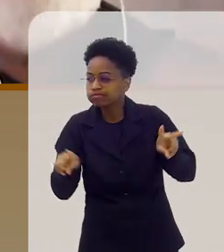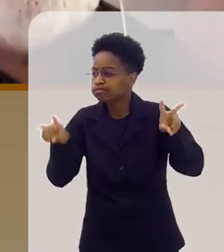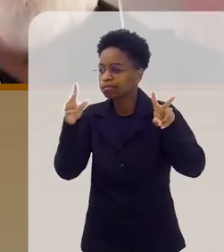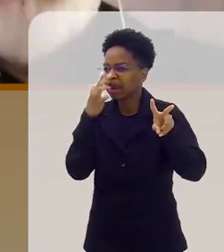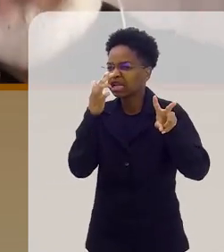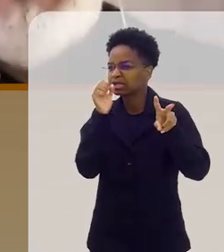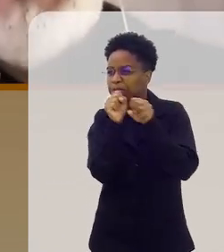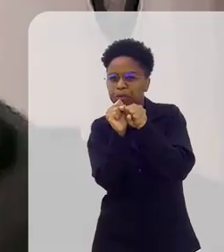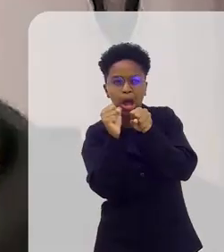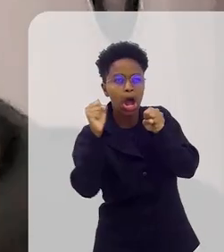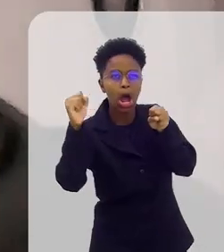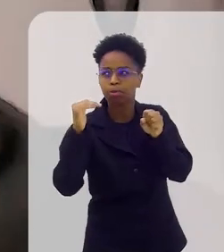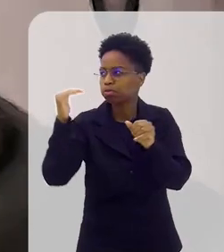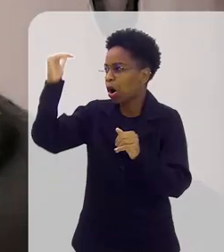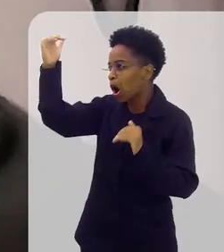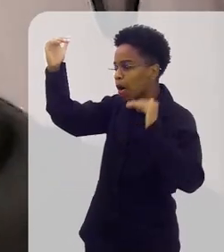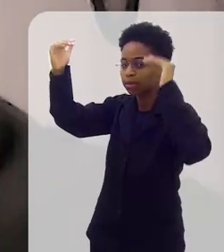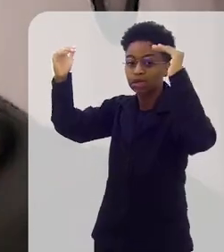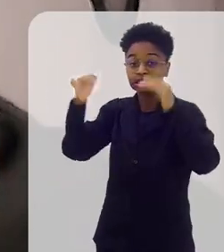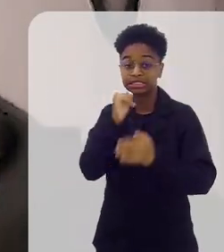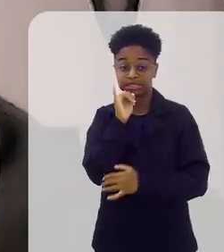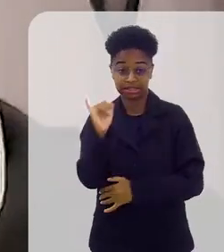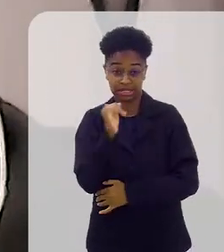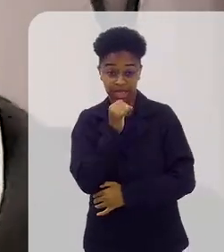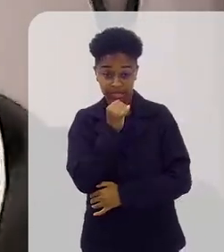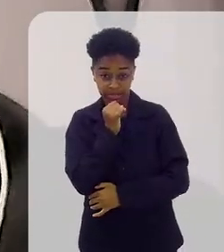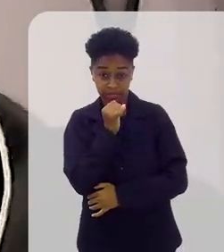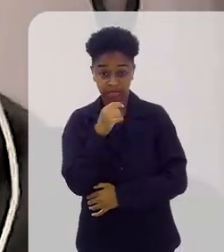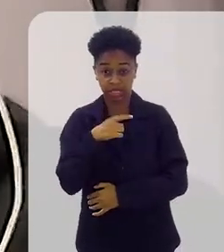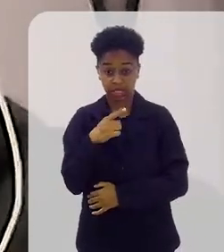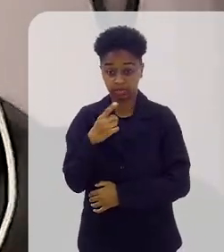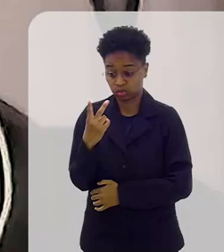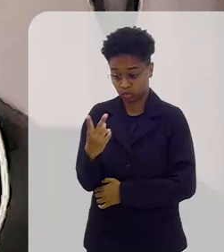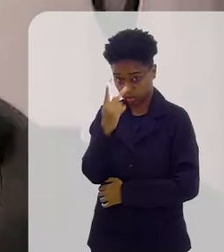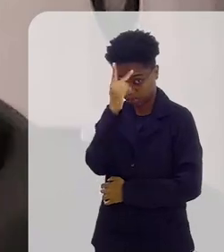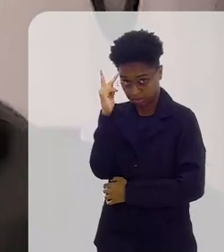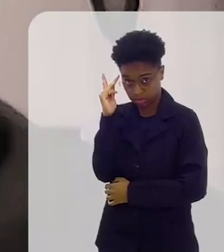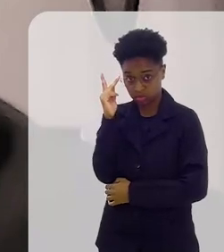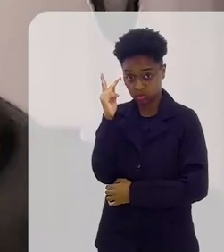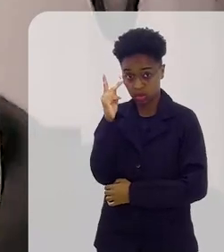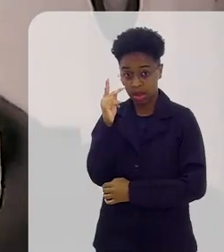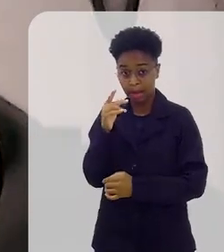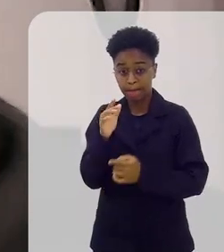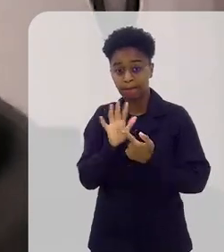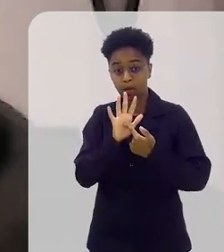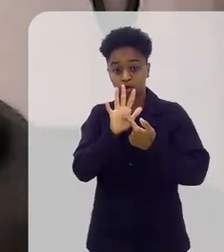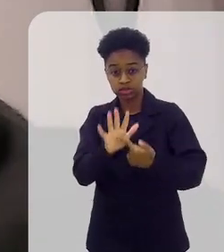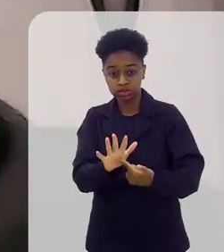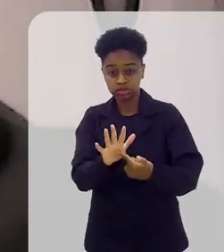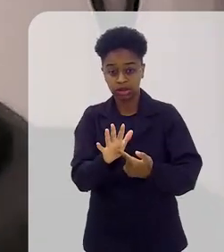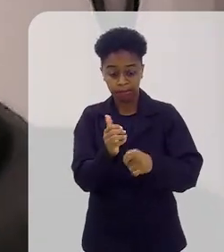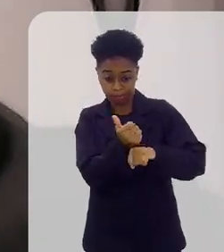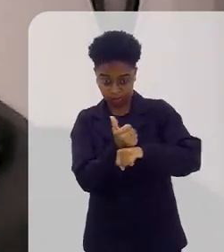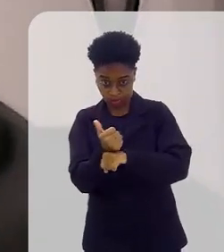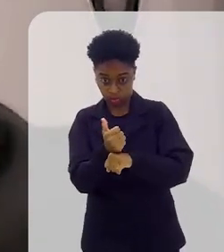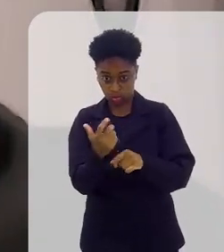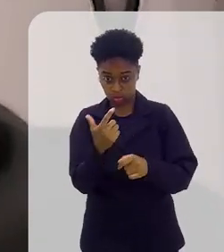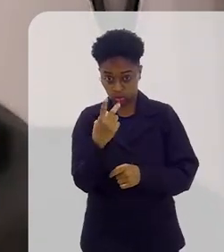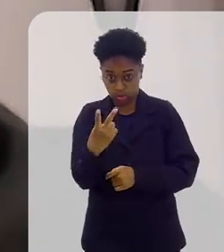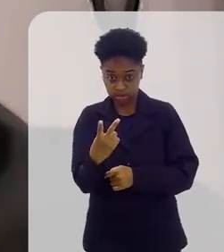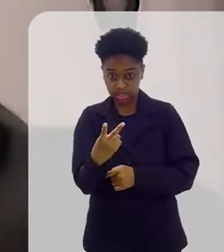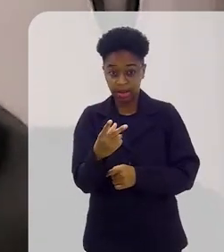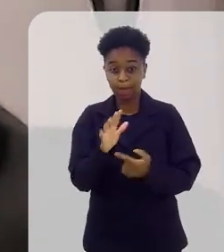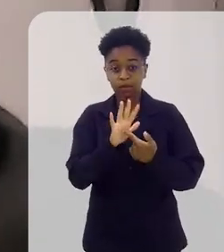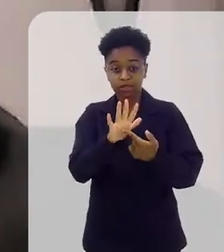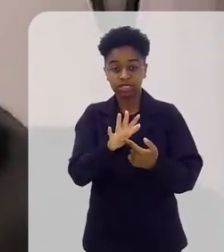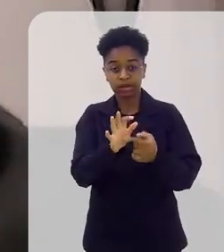olhava tudo muito grande. Então, se você pegasse dois carnavalescos ou três e desse as mesmas medidas para você fazer um